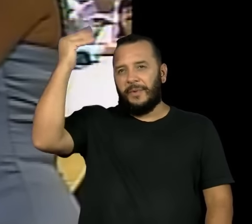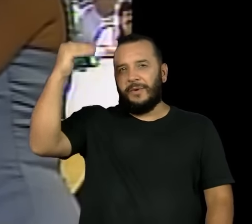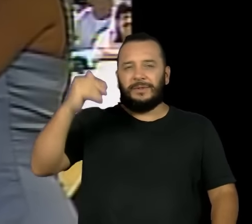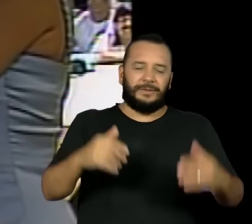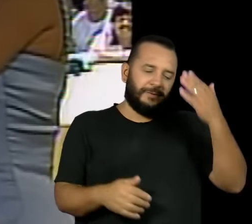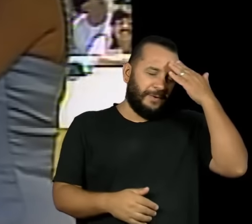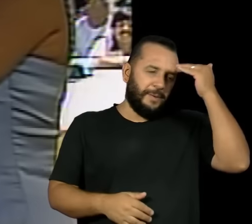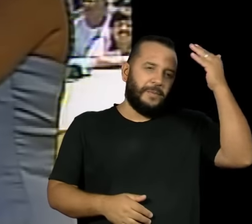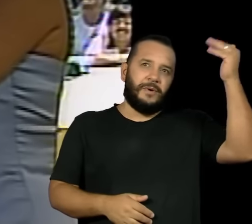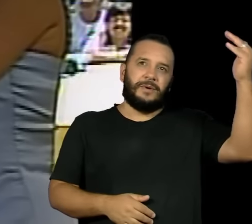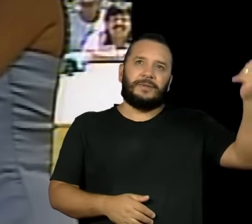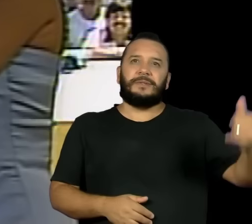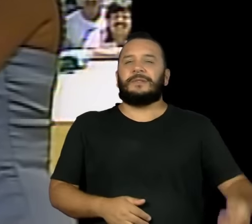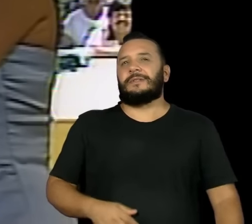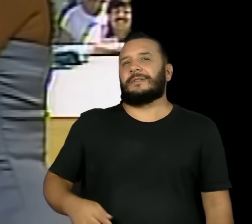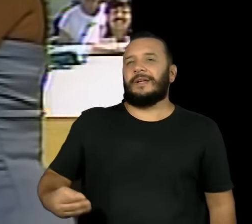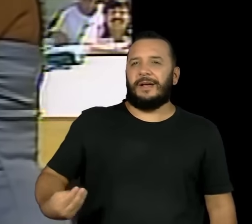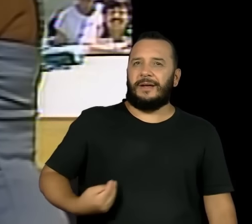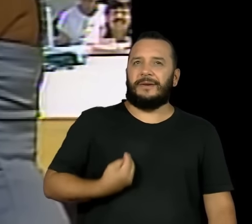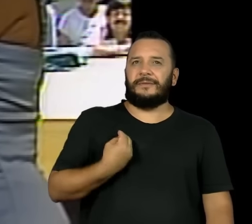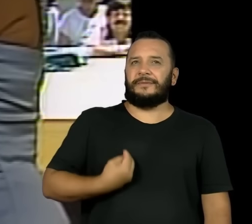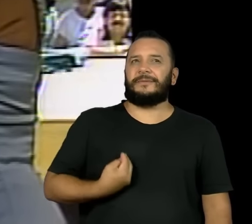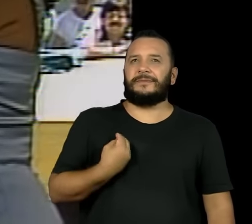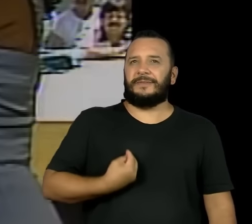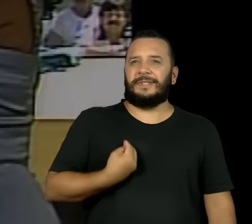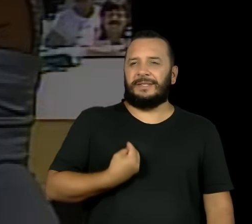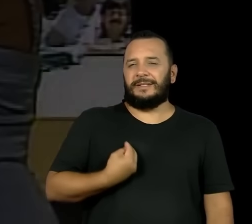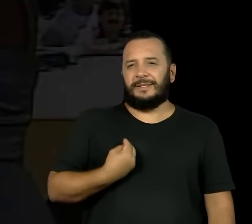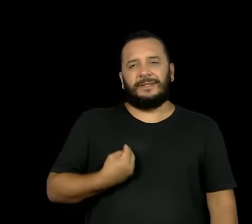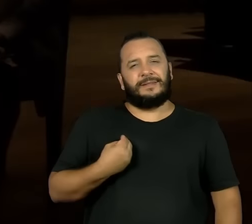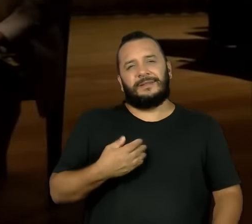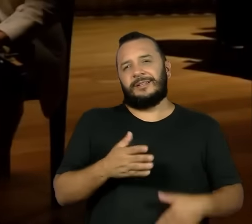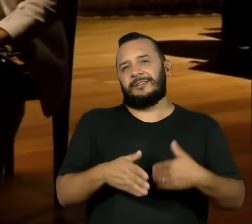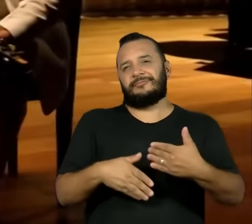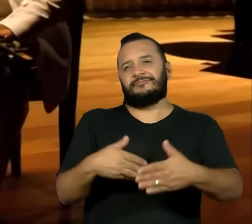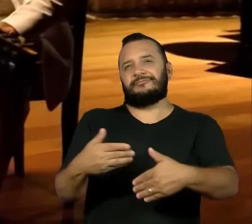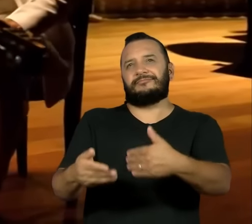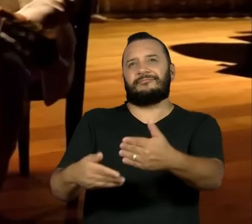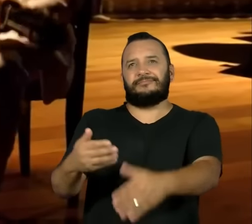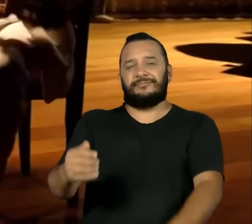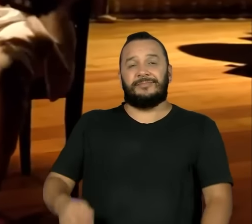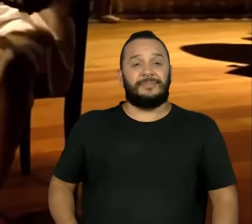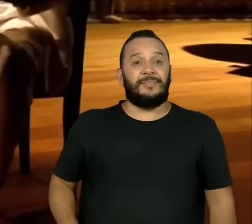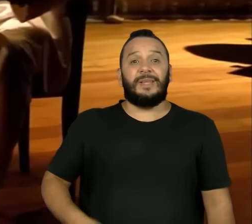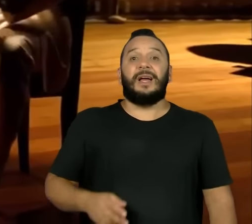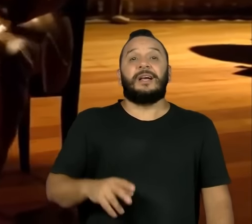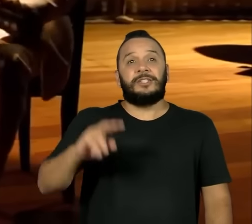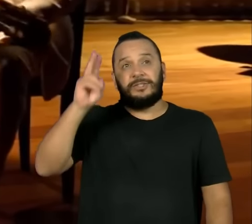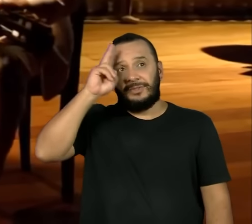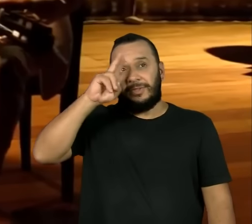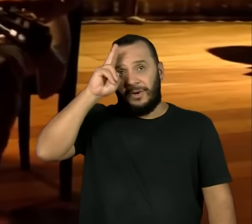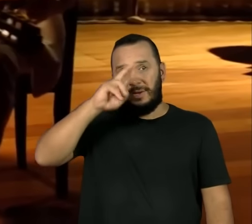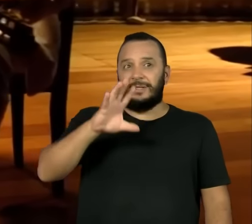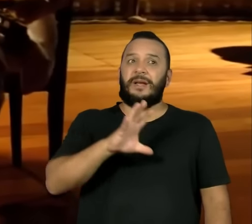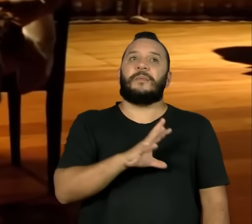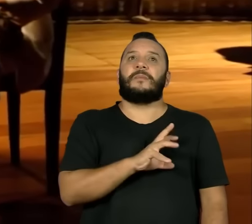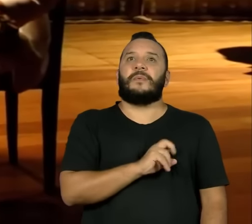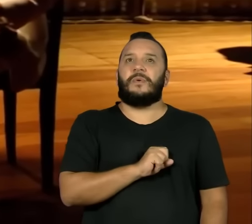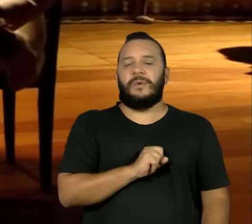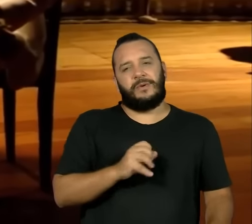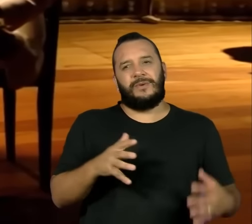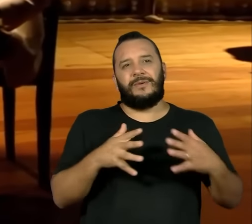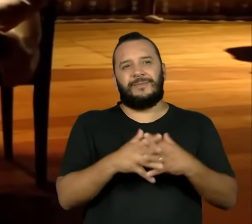vida não continuou a história desse amor para lá de complicado